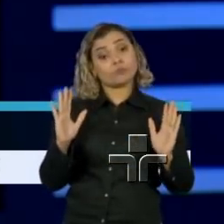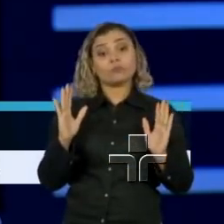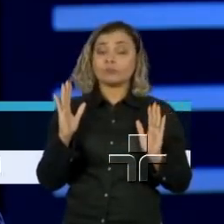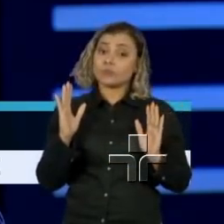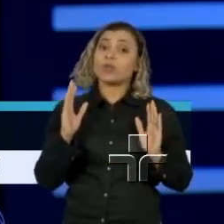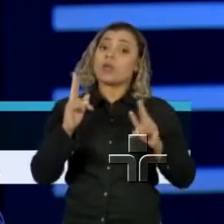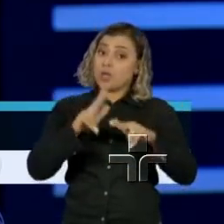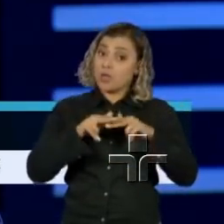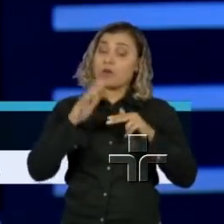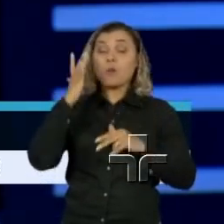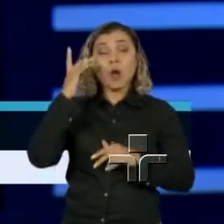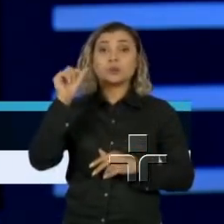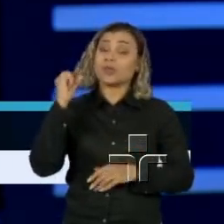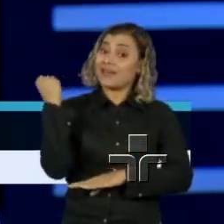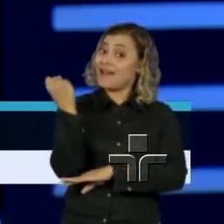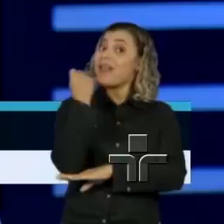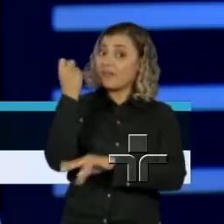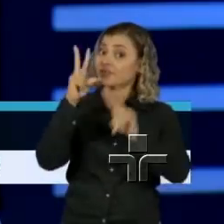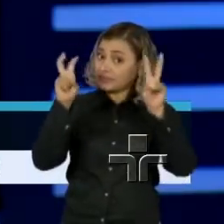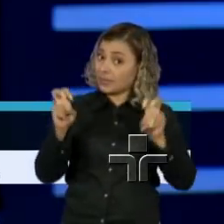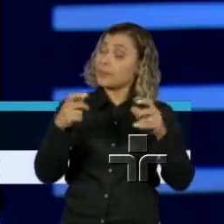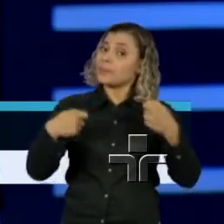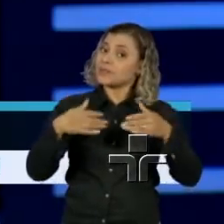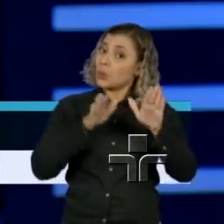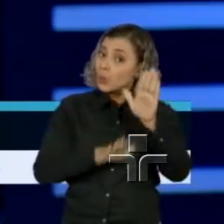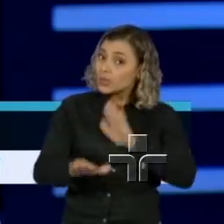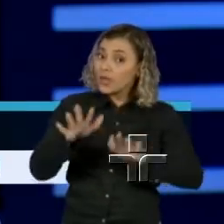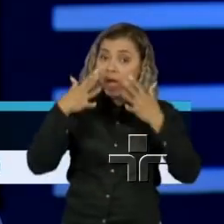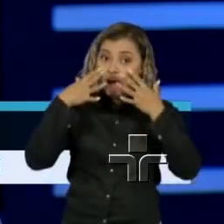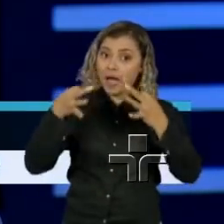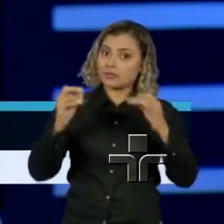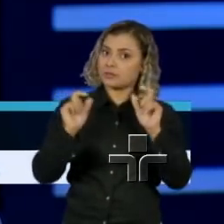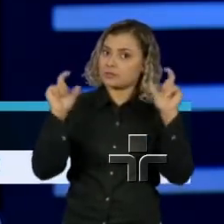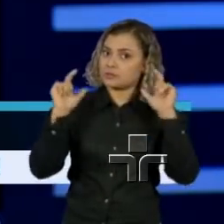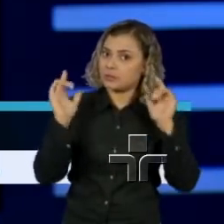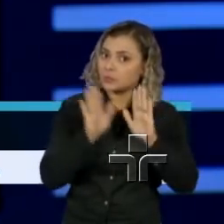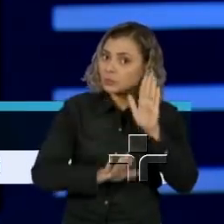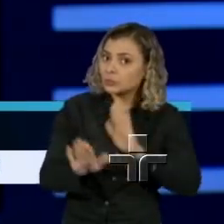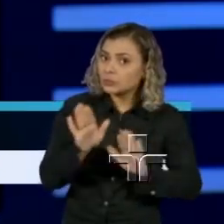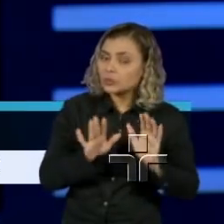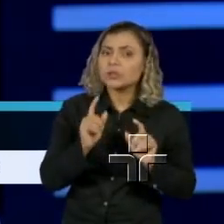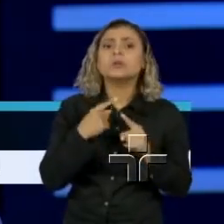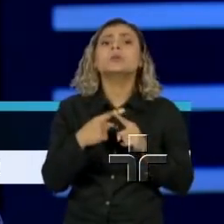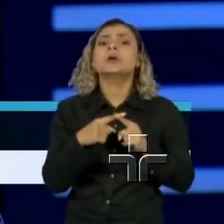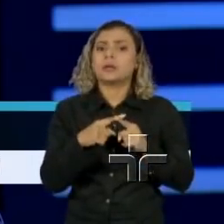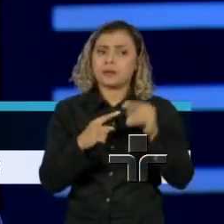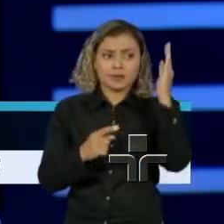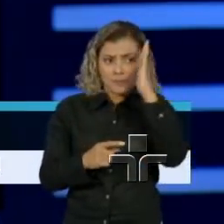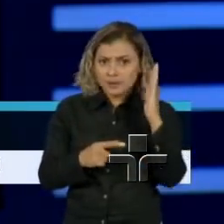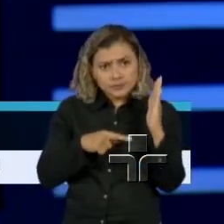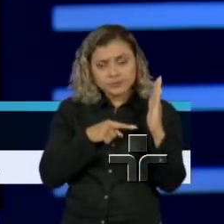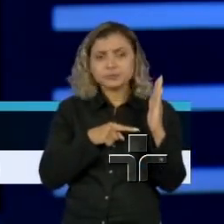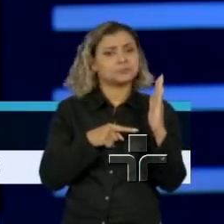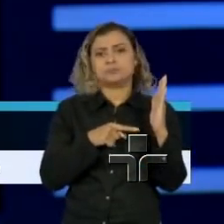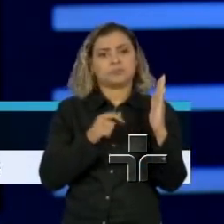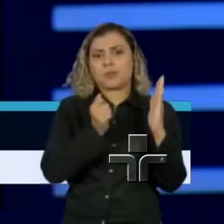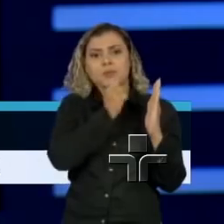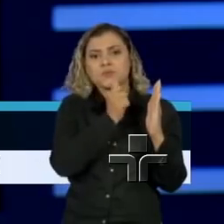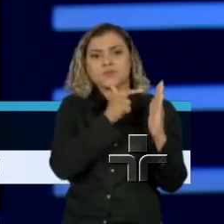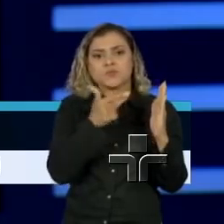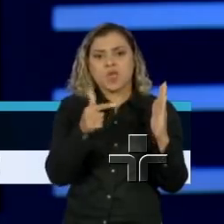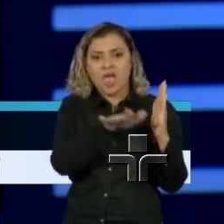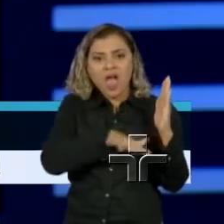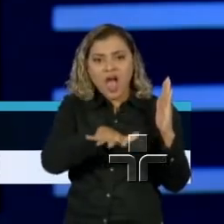vista a gravidade da situação, é necessário prudência, muita prudência, por várias razões. Primeiro, que o Brasil não tem um meio